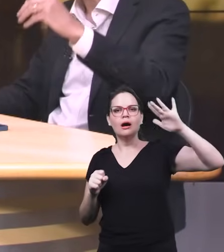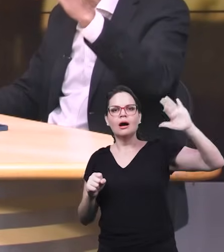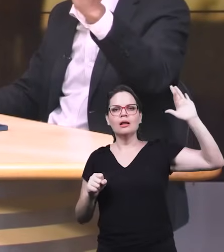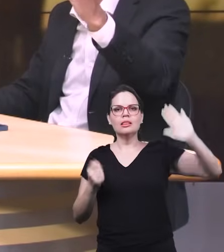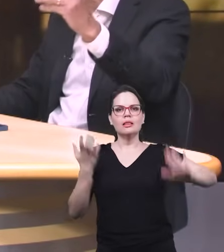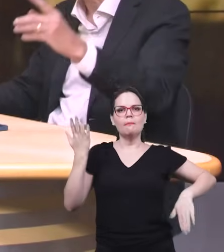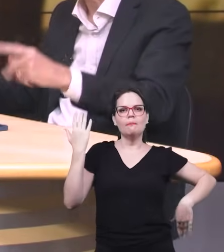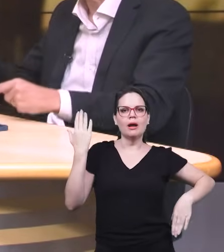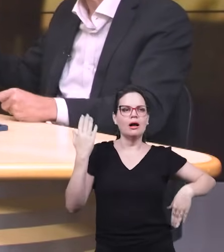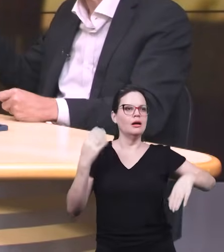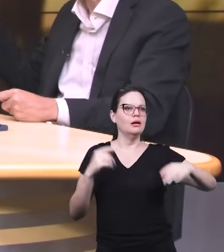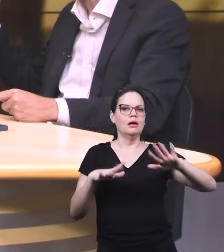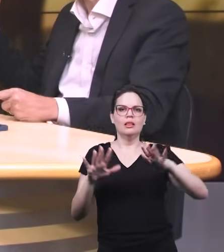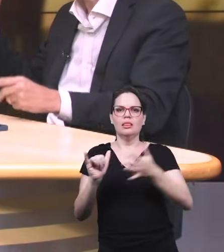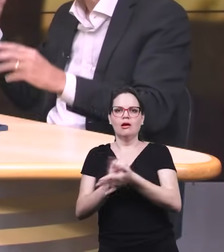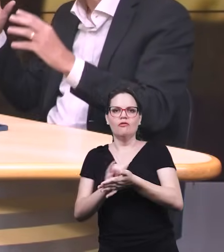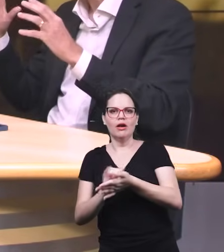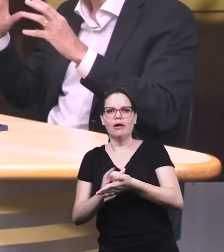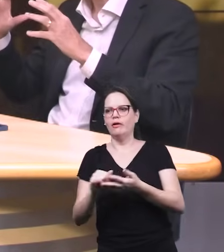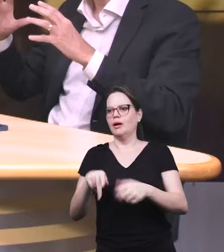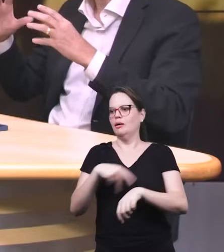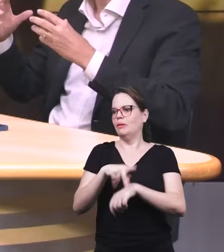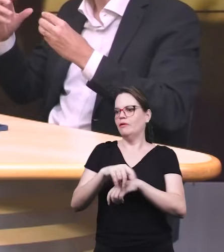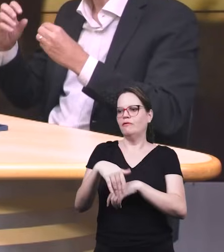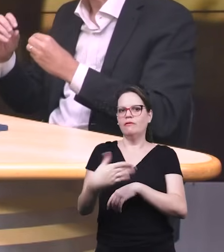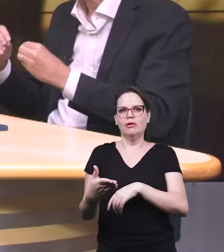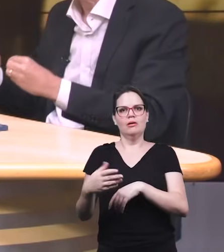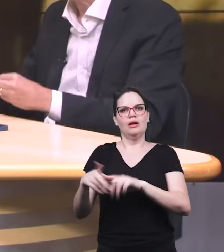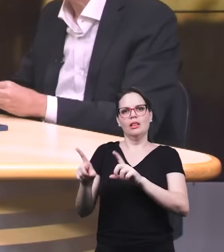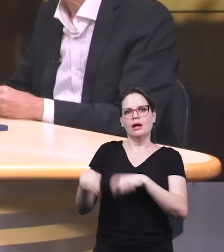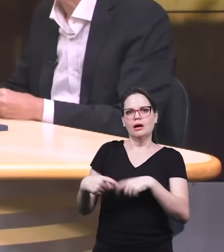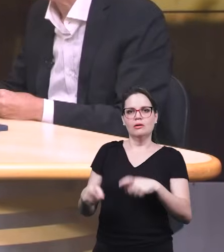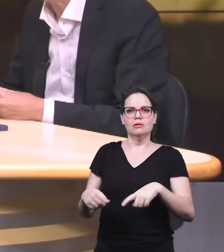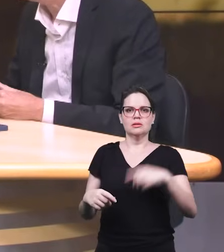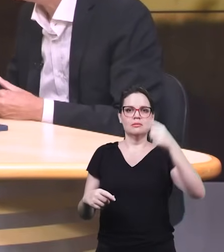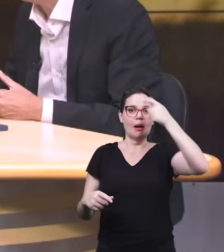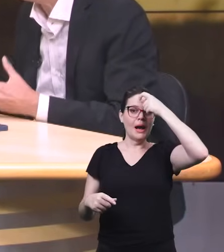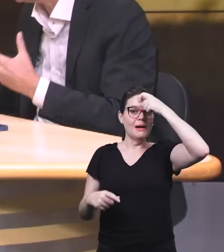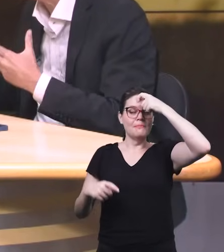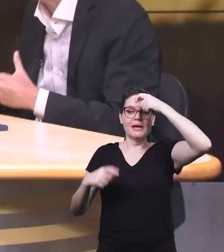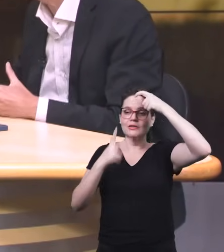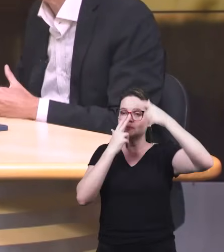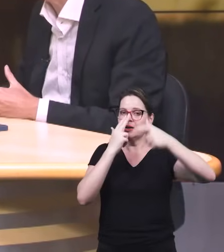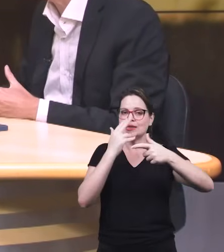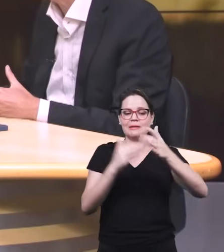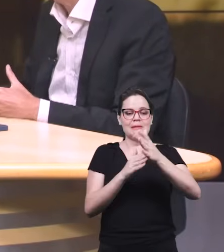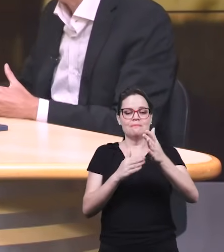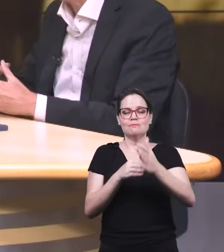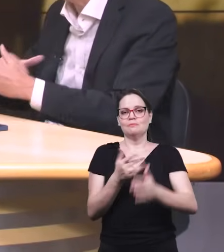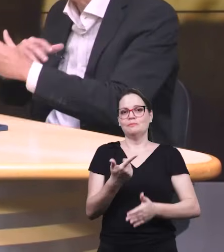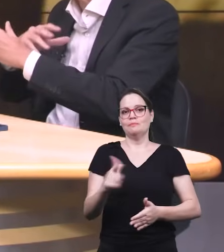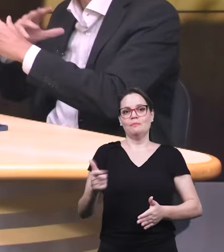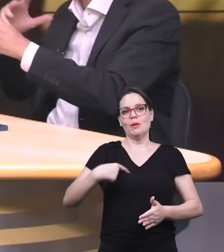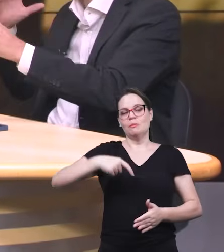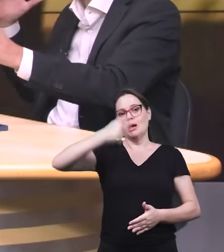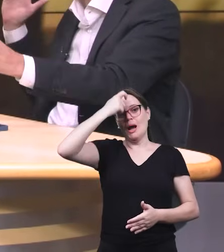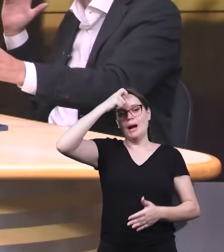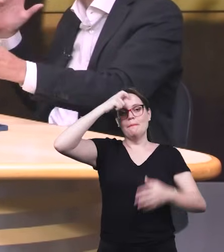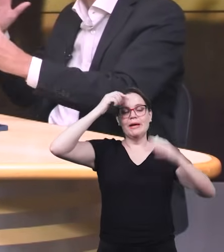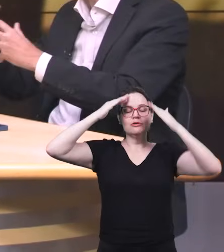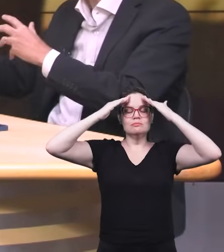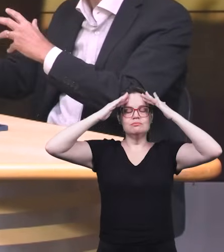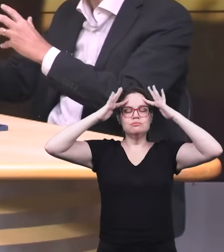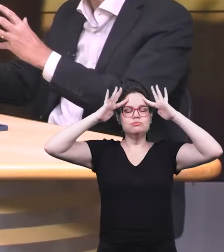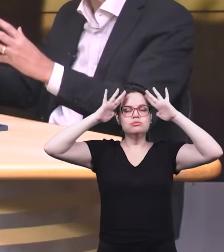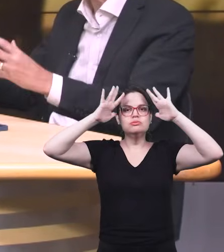eu podia estar em Nova York, eu podia estar no interior. Então a mente não tem o limite que o nosso corpo tem. Sim. Ela pode viajar no